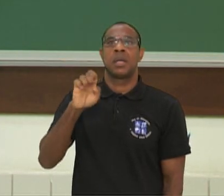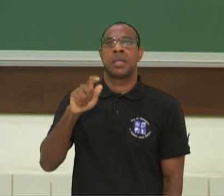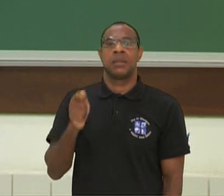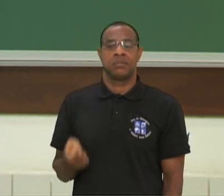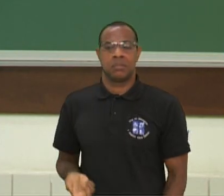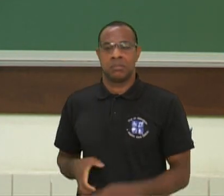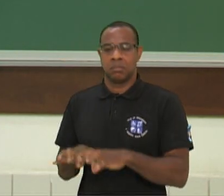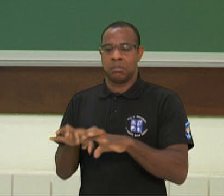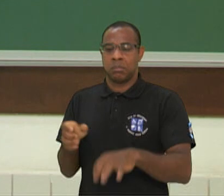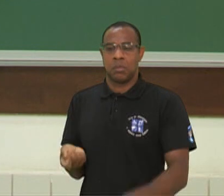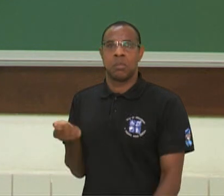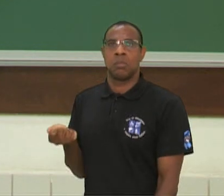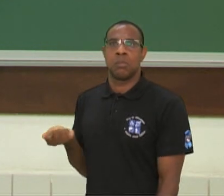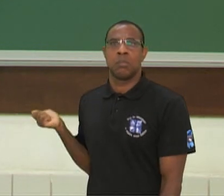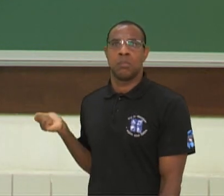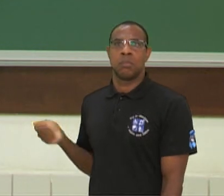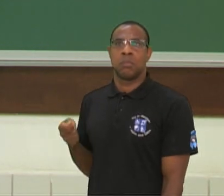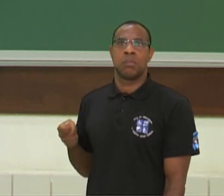tênis.